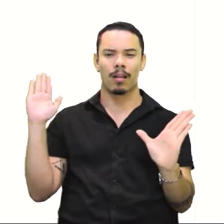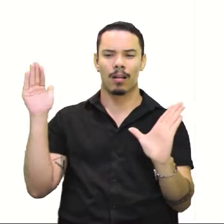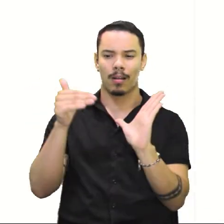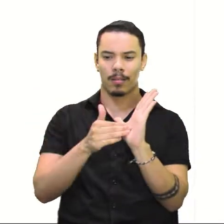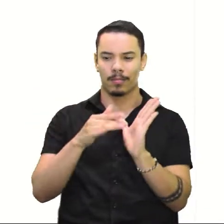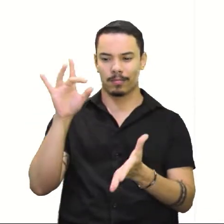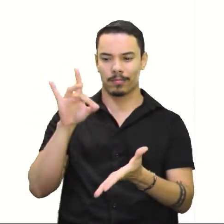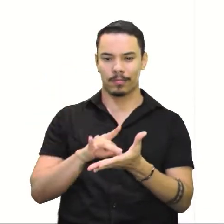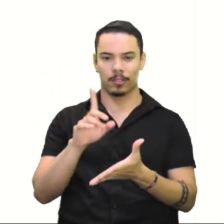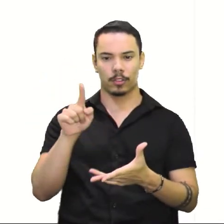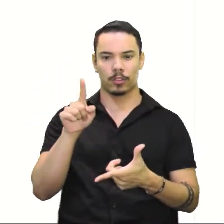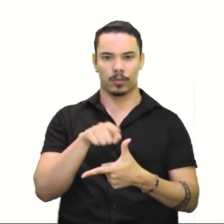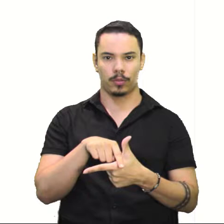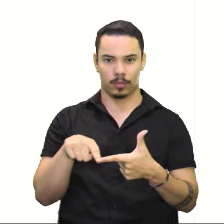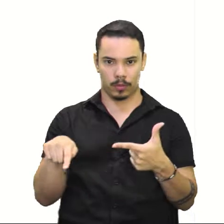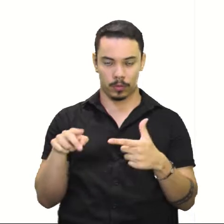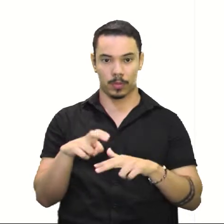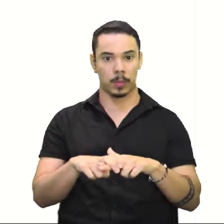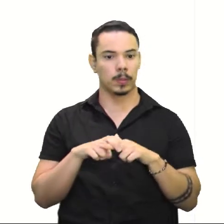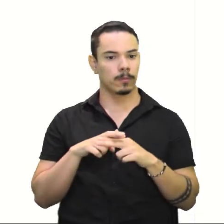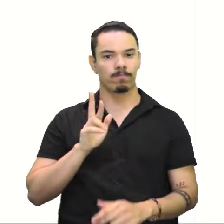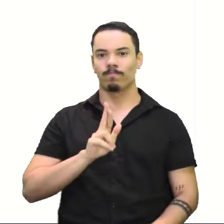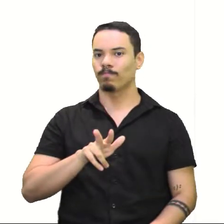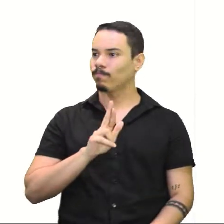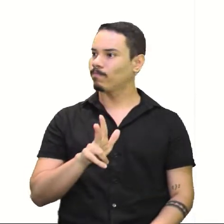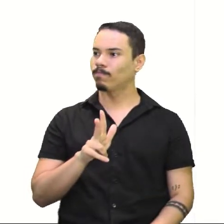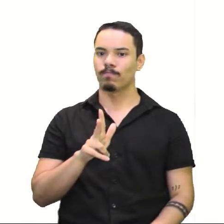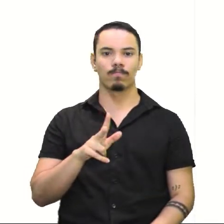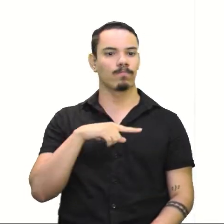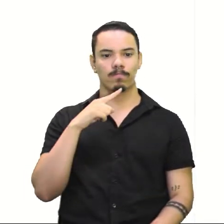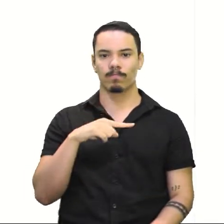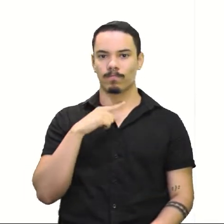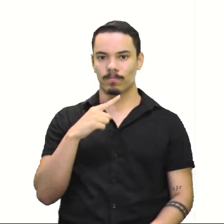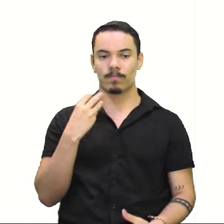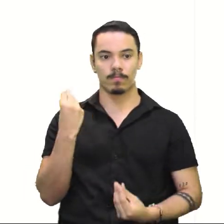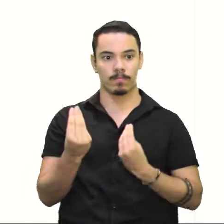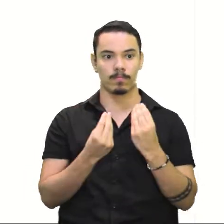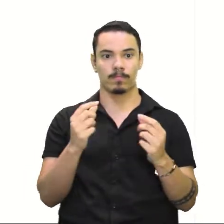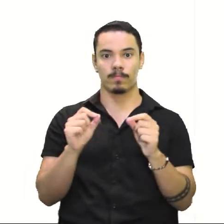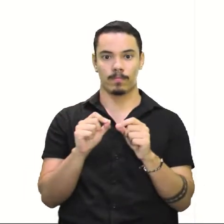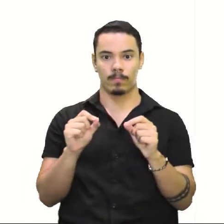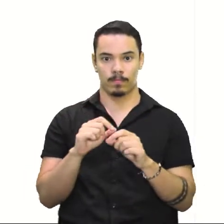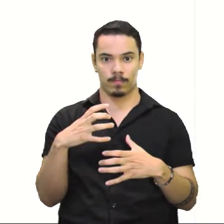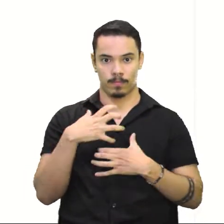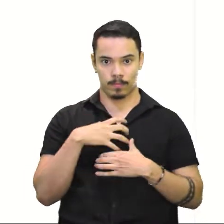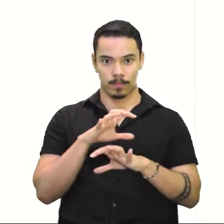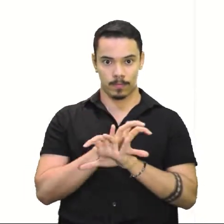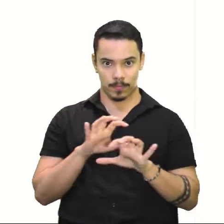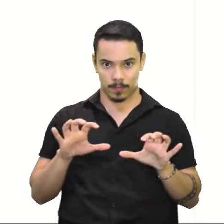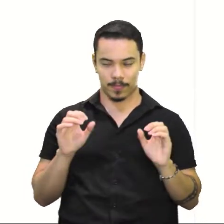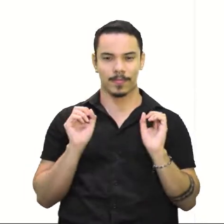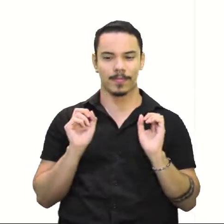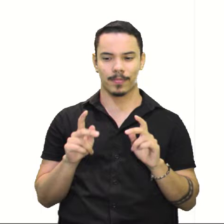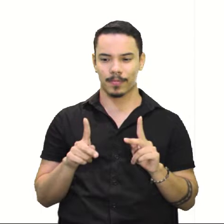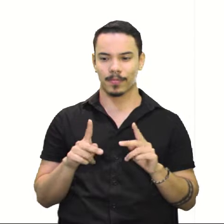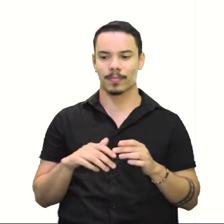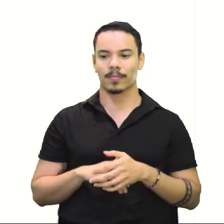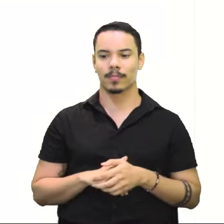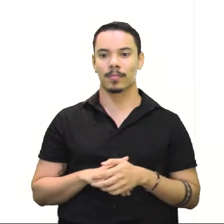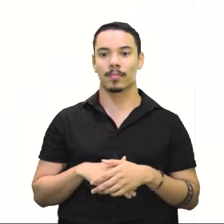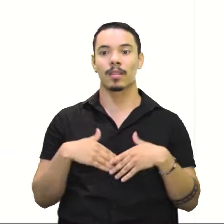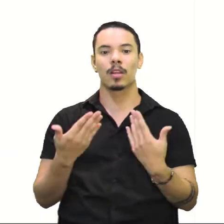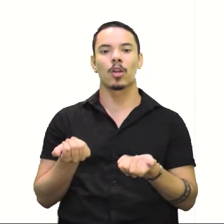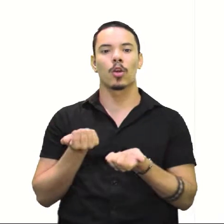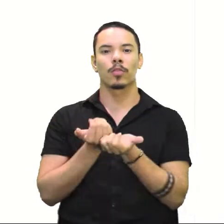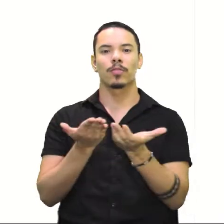a divisão. Então aqui não é diferente disso, tá bom? E a gente vai ver dessa forma aí também, certinho? Vamos ao oferecimento